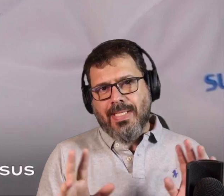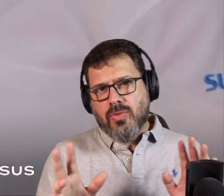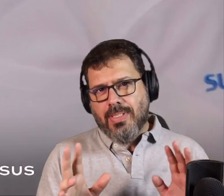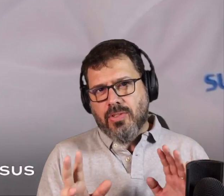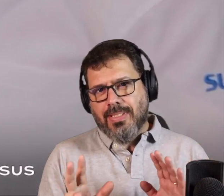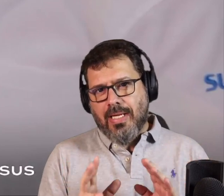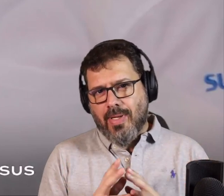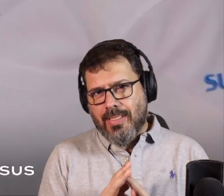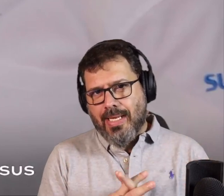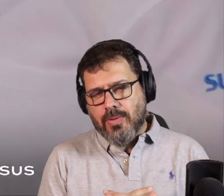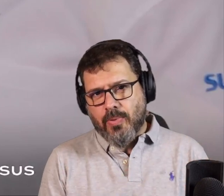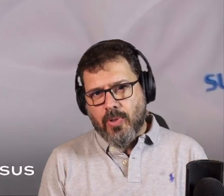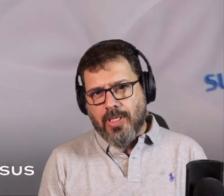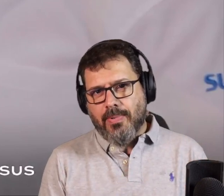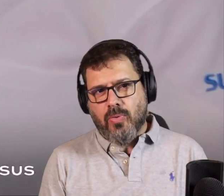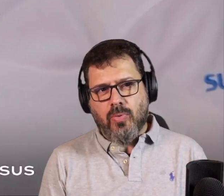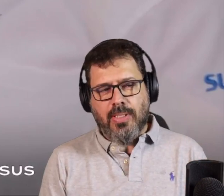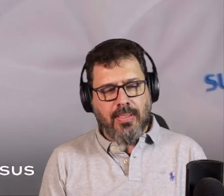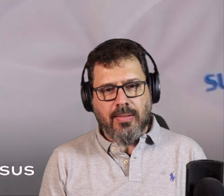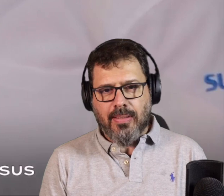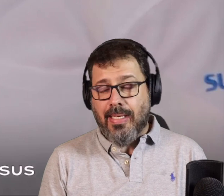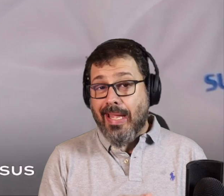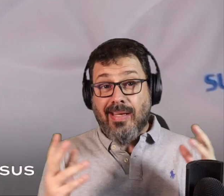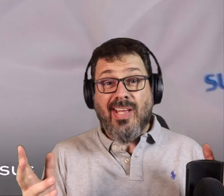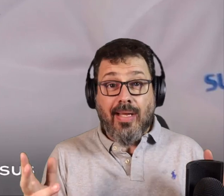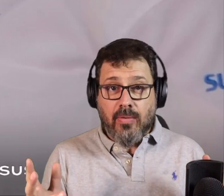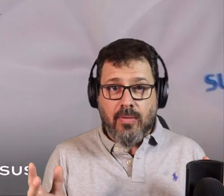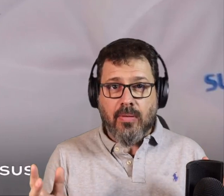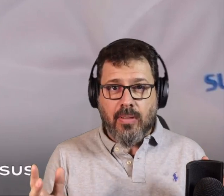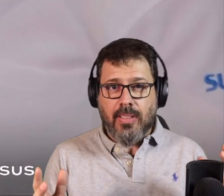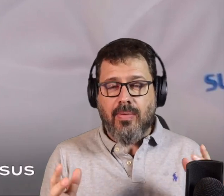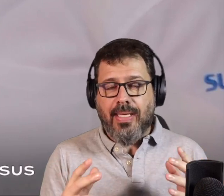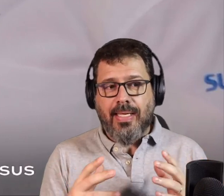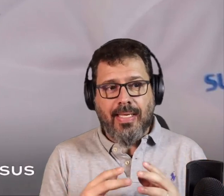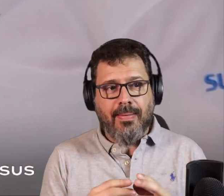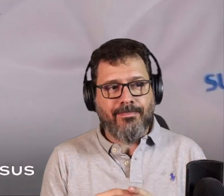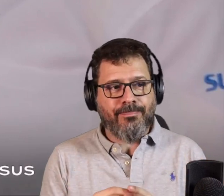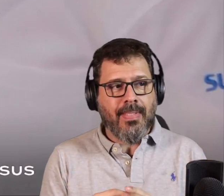Uma das coisas que dá qualidade para o programa do Lula é aquele variado, entendeu?